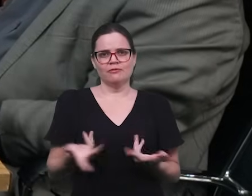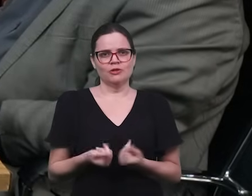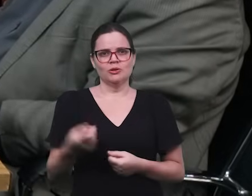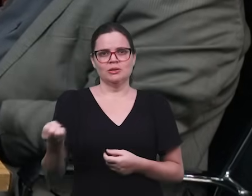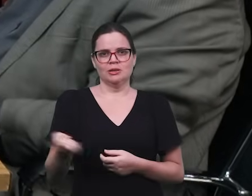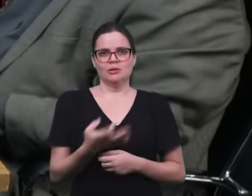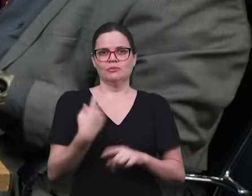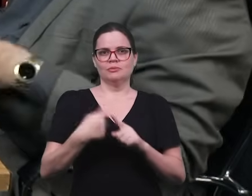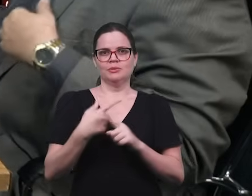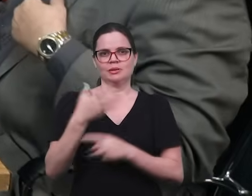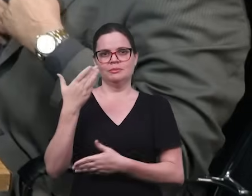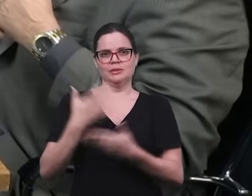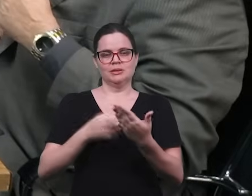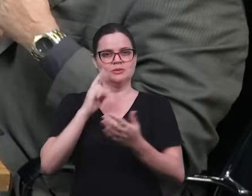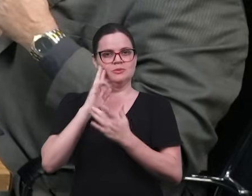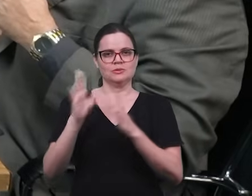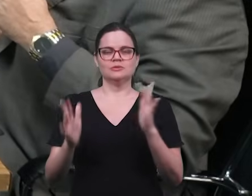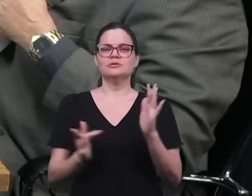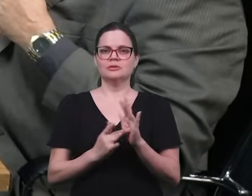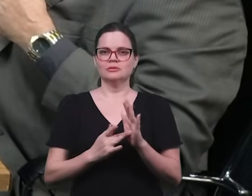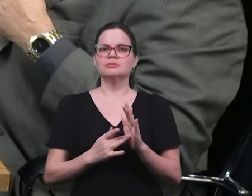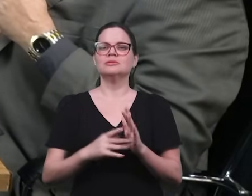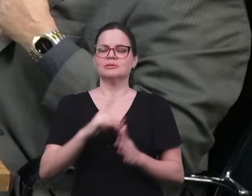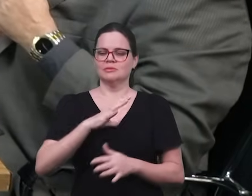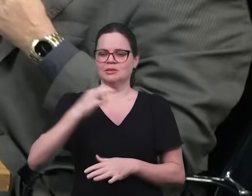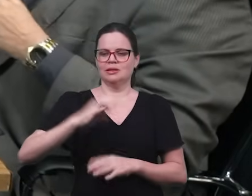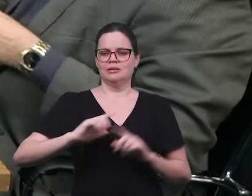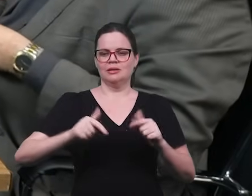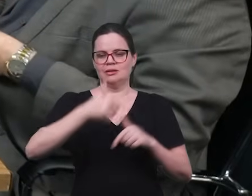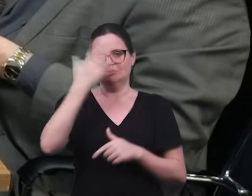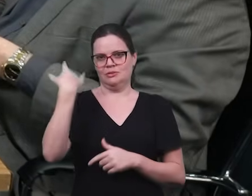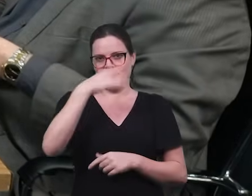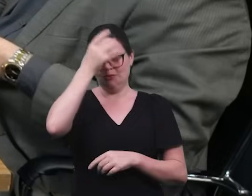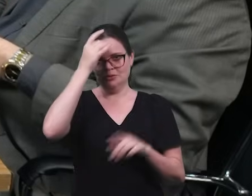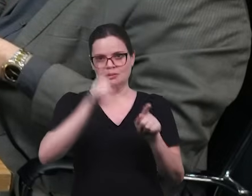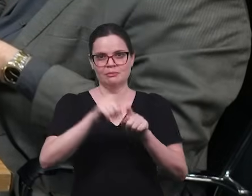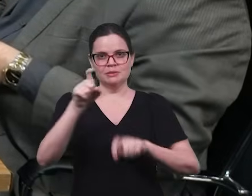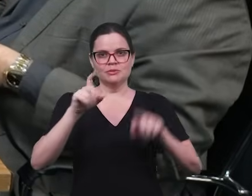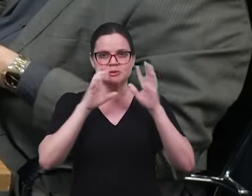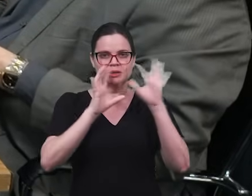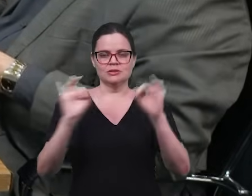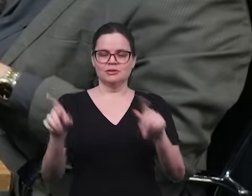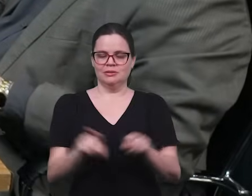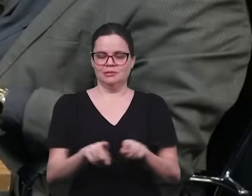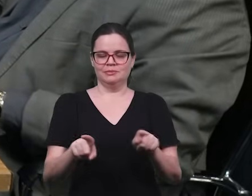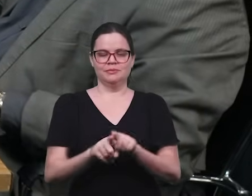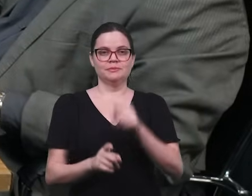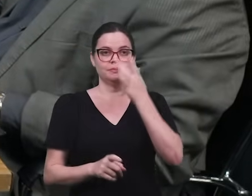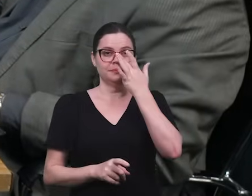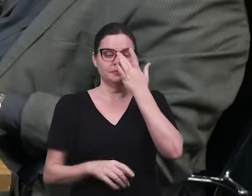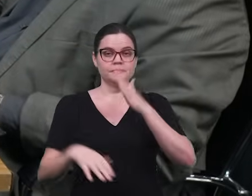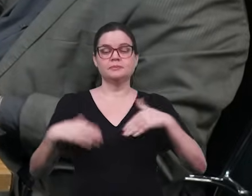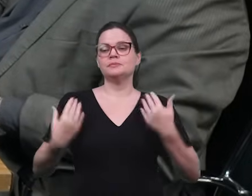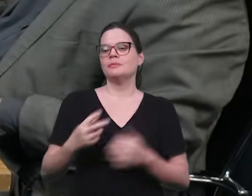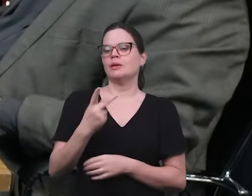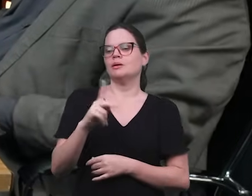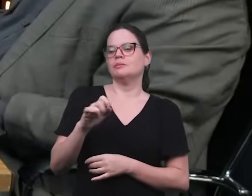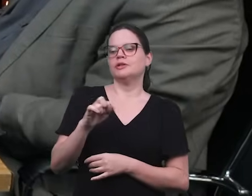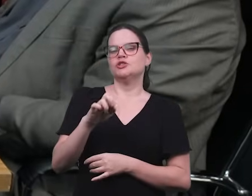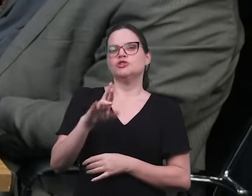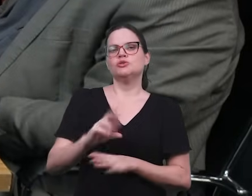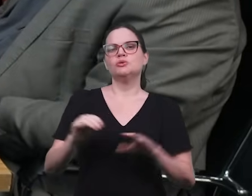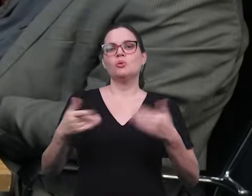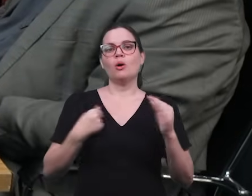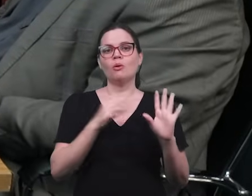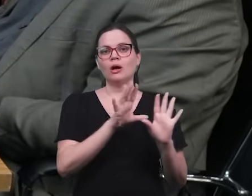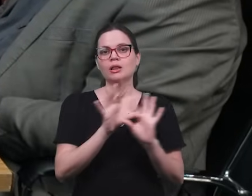a presença do Espírito Santo se faz sentir aqui, certamente também na vida daqueles que acompanham. Muito bem. Peixoto, qual a contextualização que a